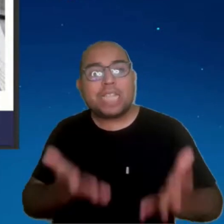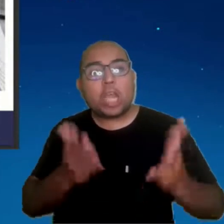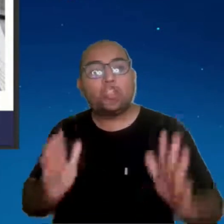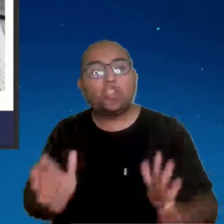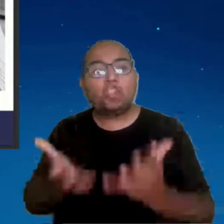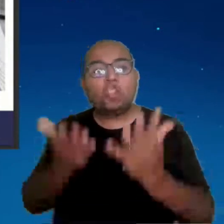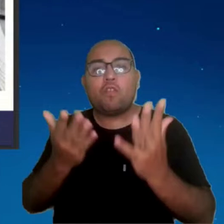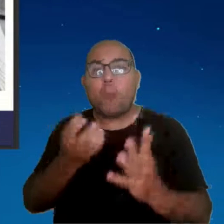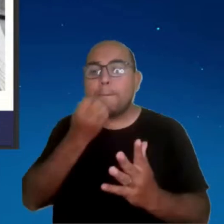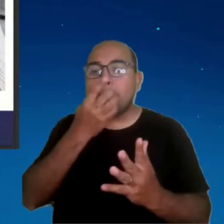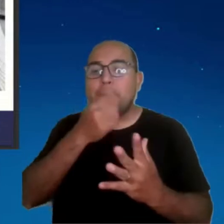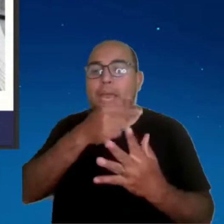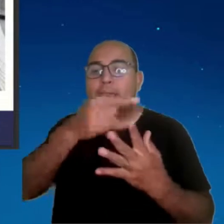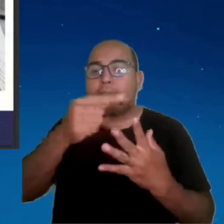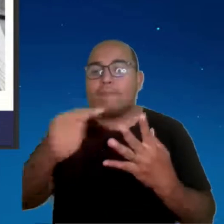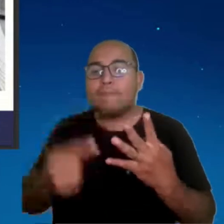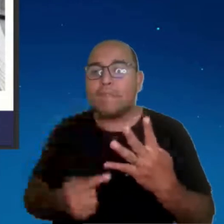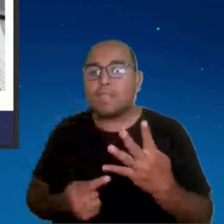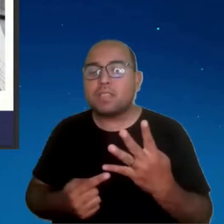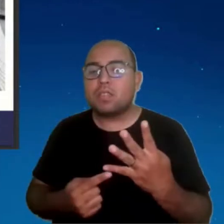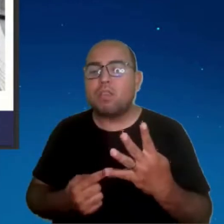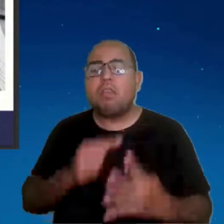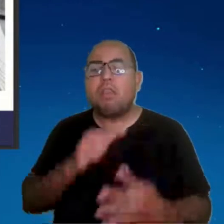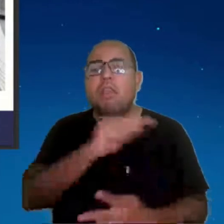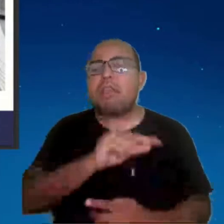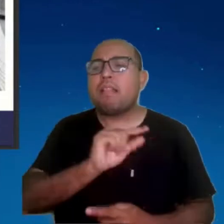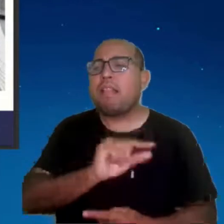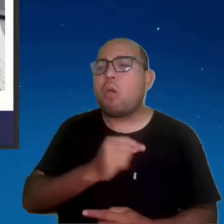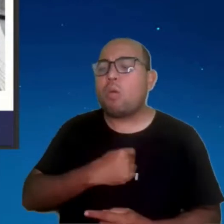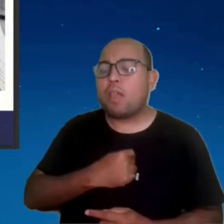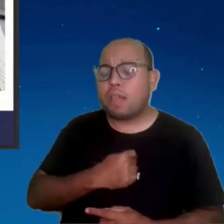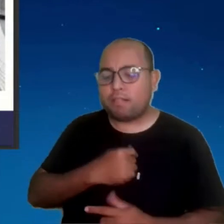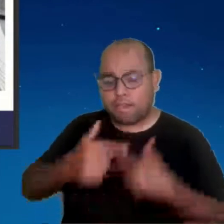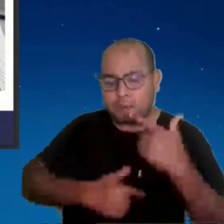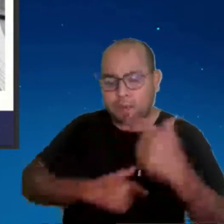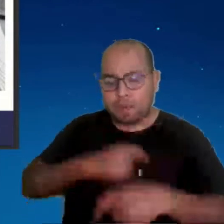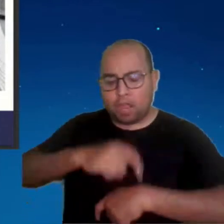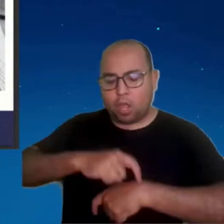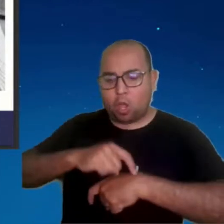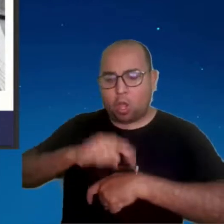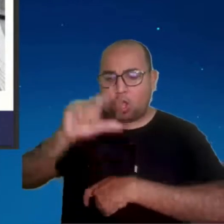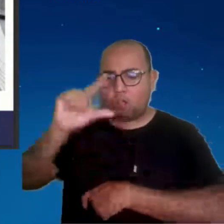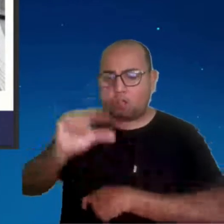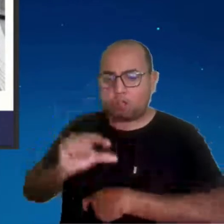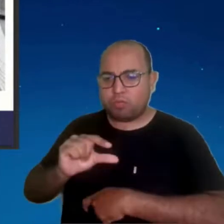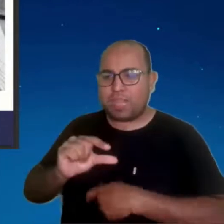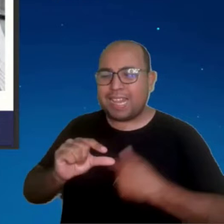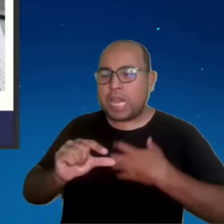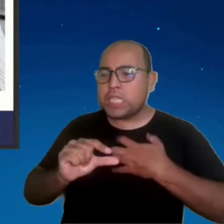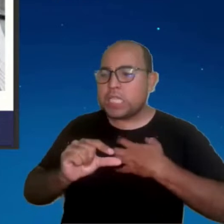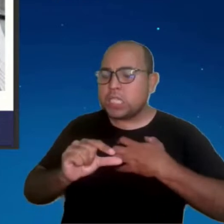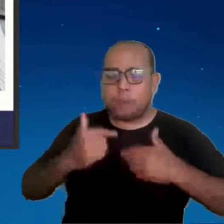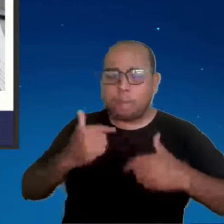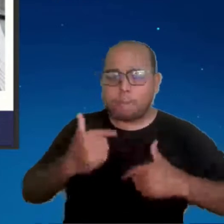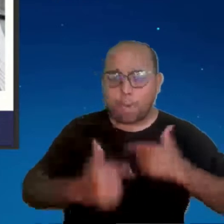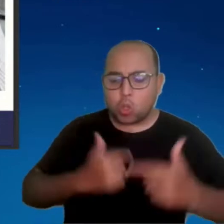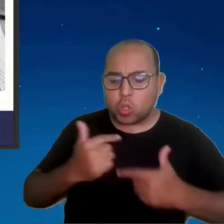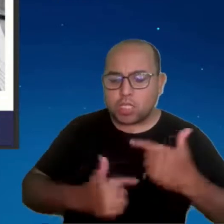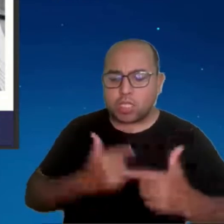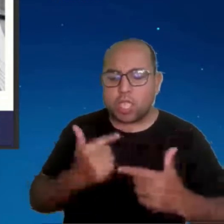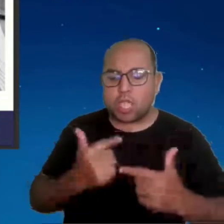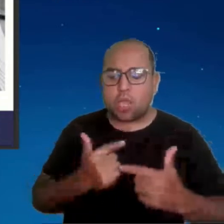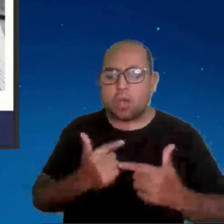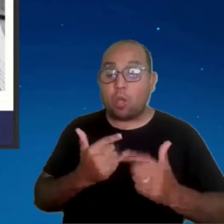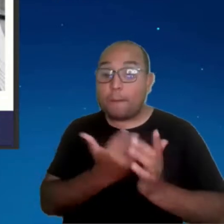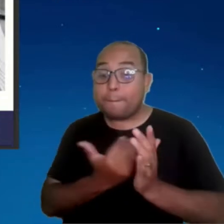o nosso funcionário quer? Marisa, ele quer trabalhar menos horas. Ele quer se sentir produzindo mais e menos tempo.